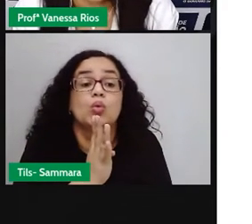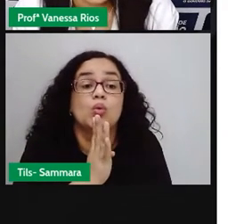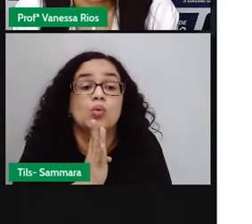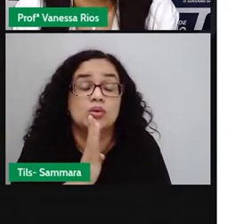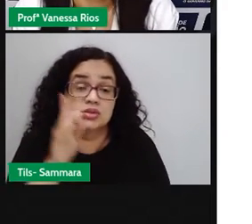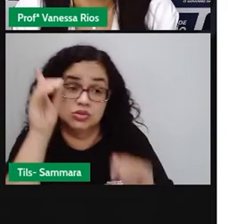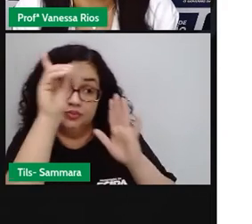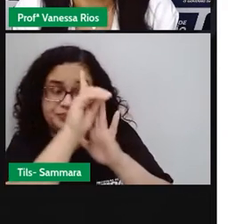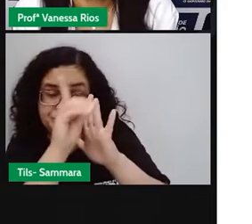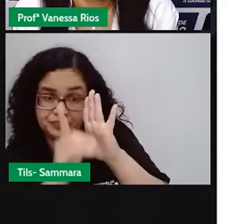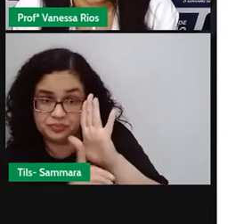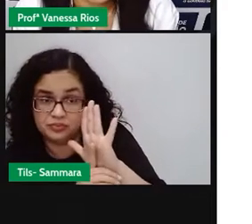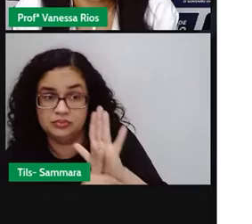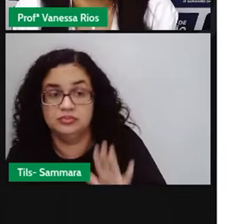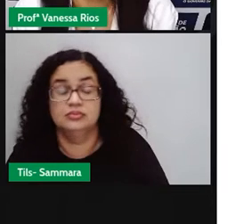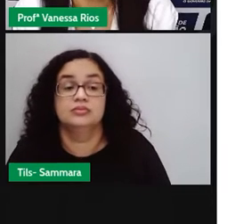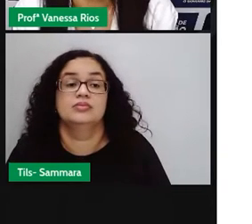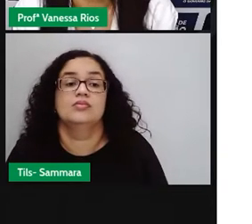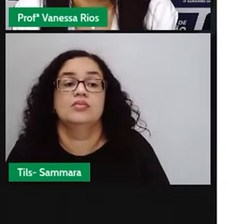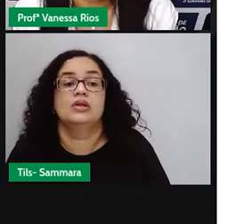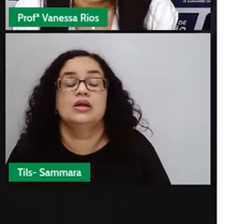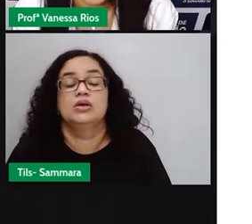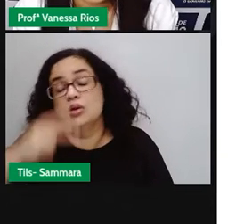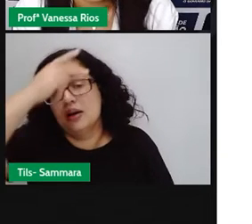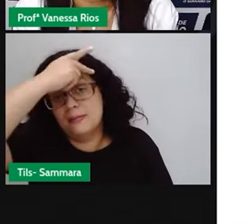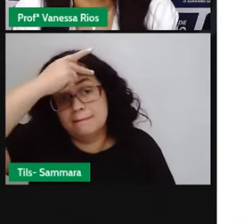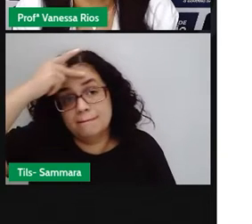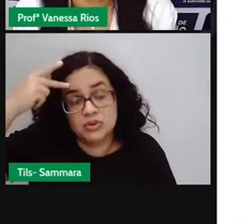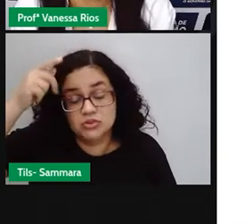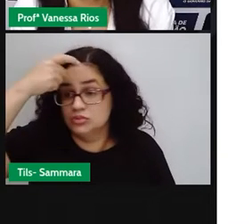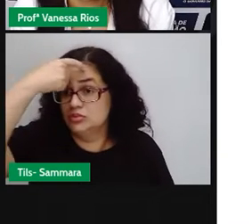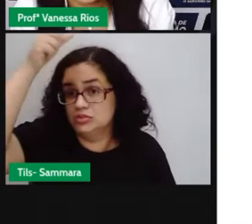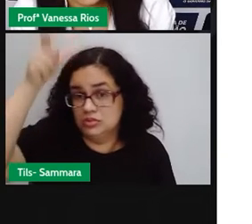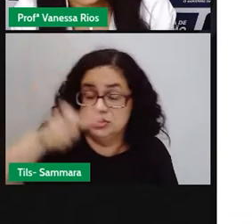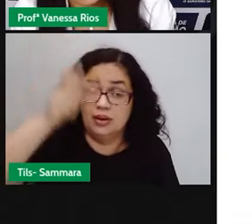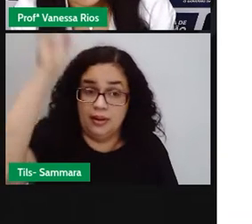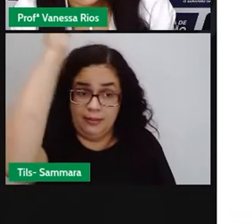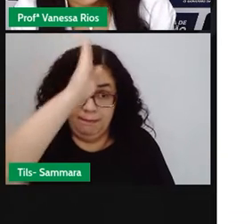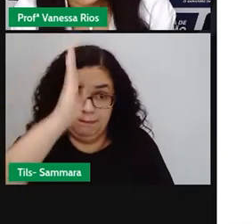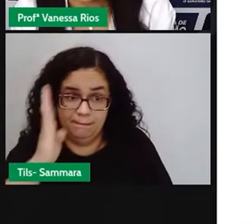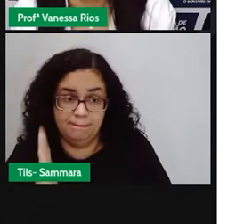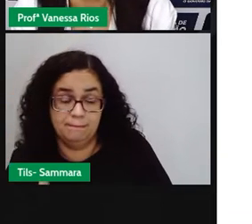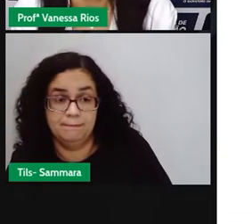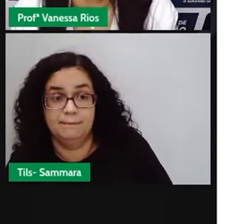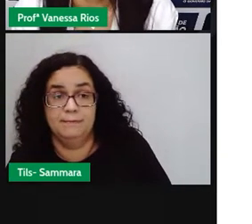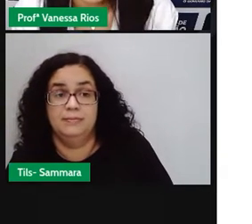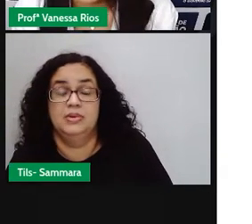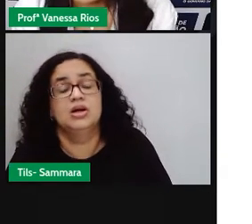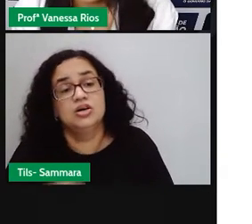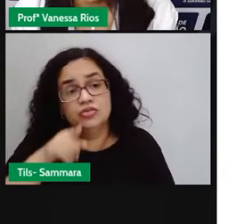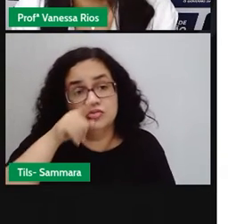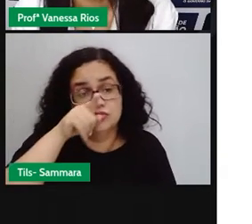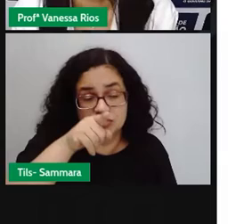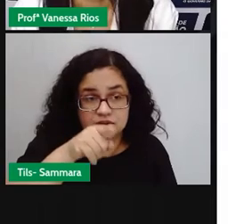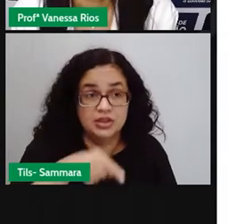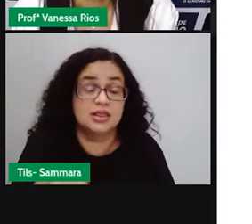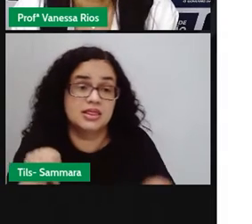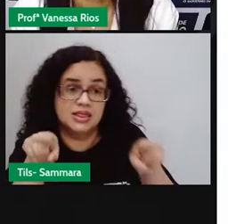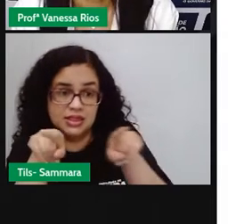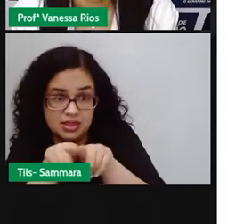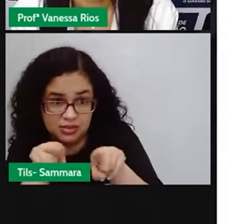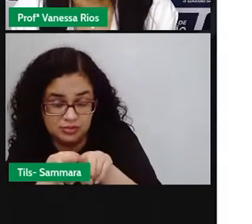seus direitos e os seus deveres enquanto cidadão brasileiro, porque eu sou cidadã brasileira e vocês também